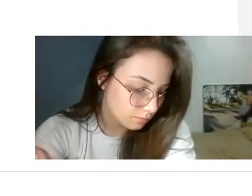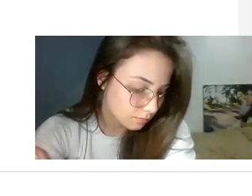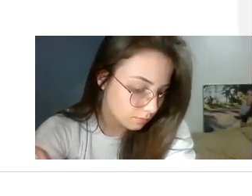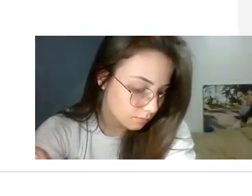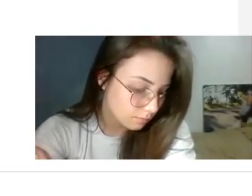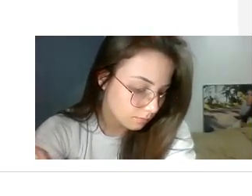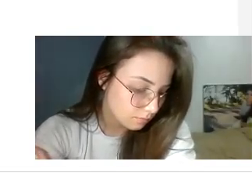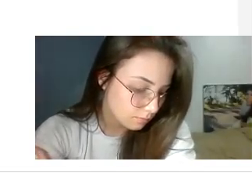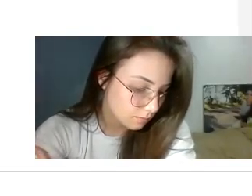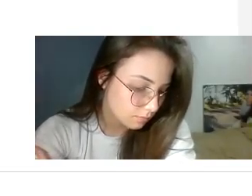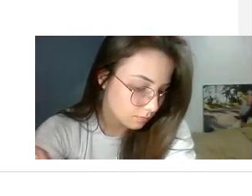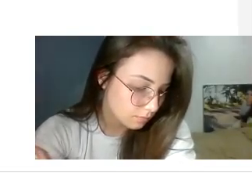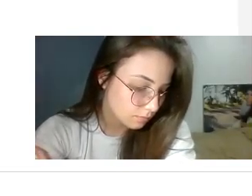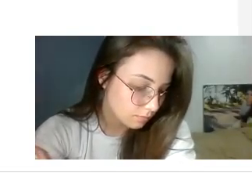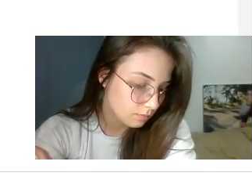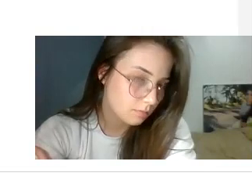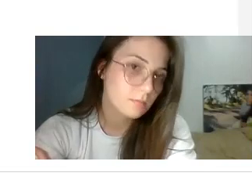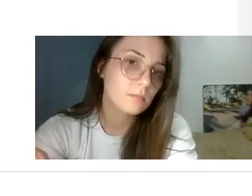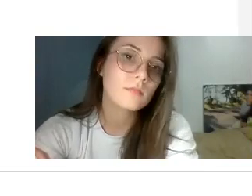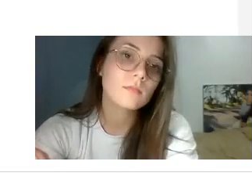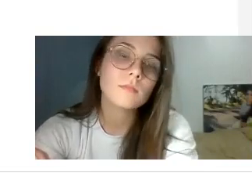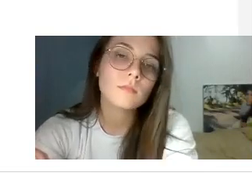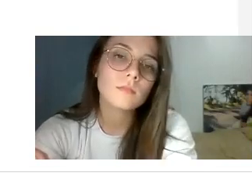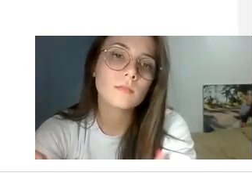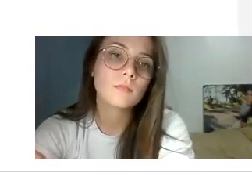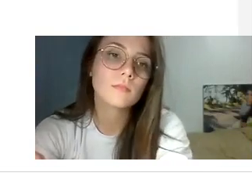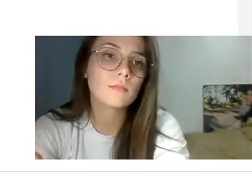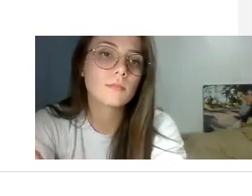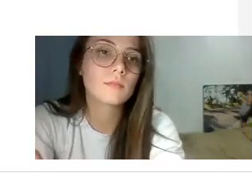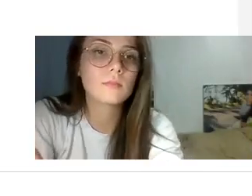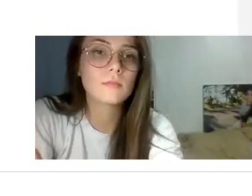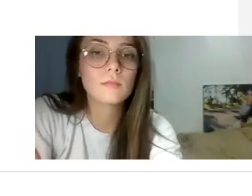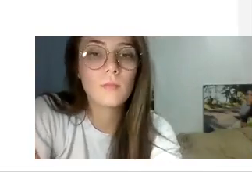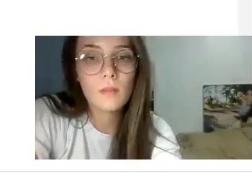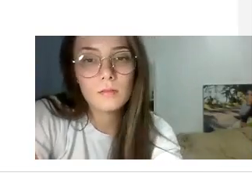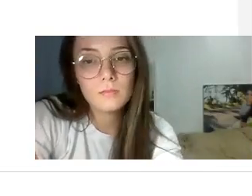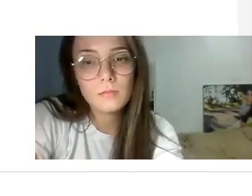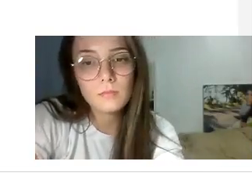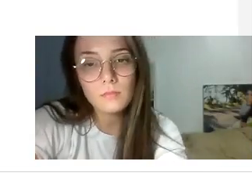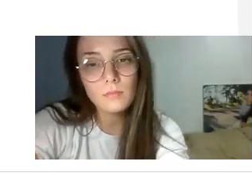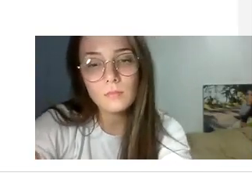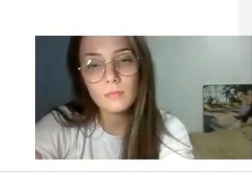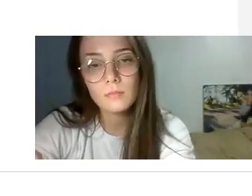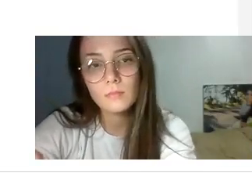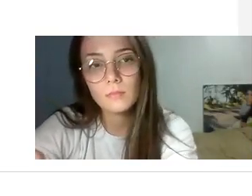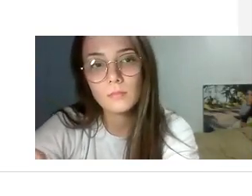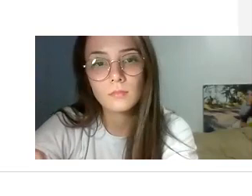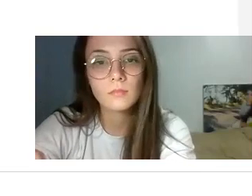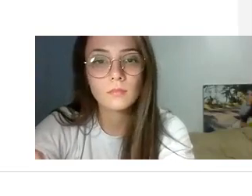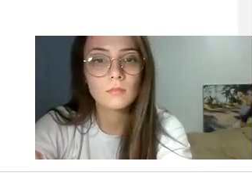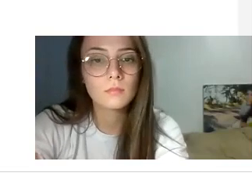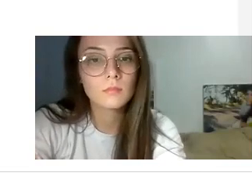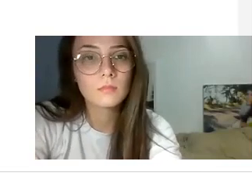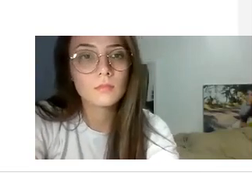navegação, tu botava 600 retroescavadeiras. Aqui, Estados Unidos, consigo atravessar o país. Ó.